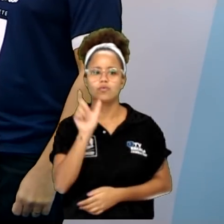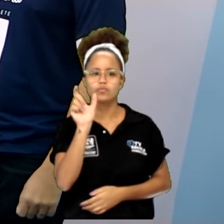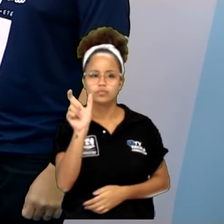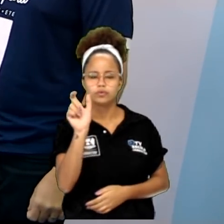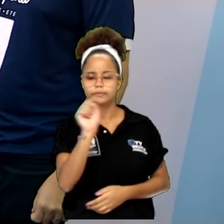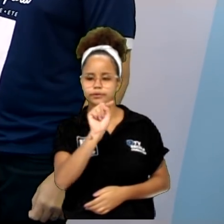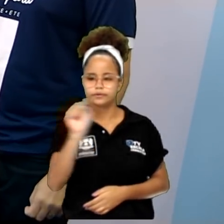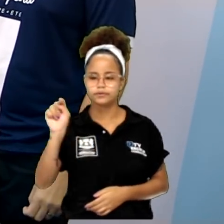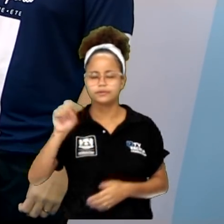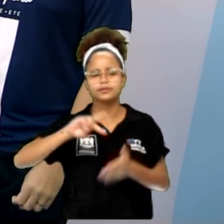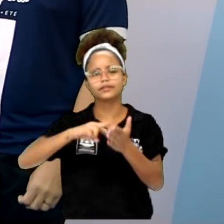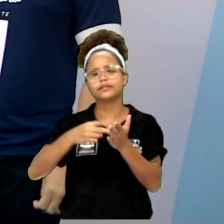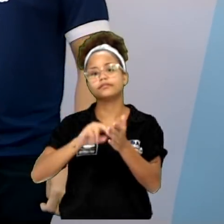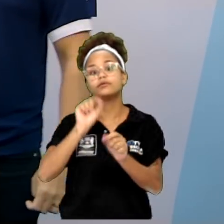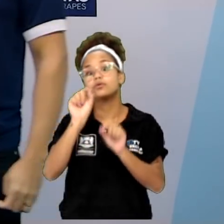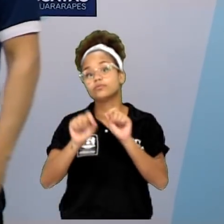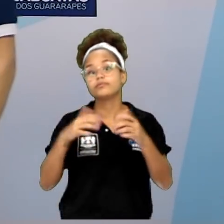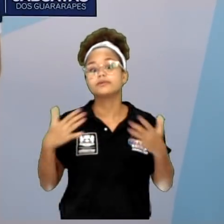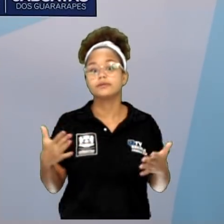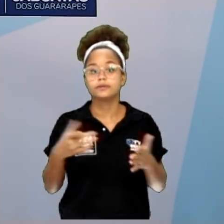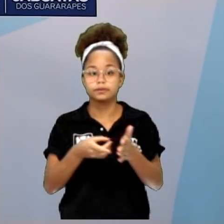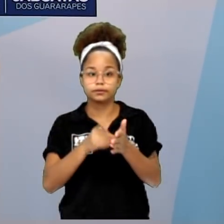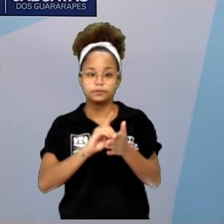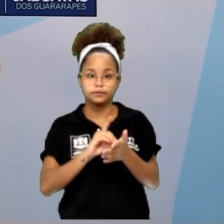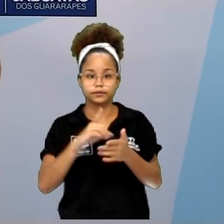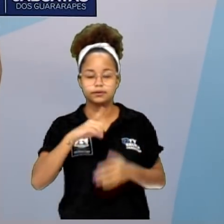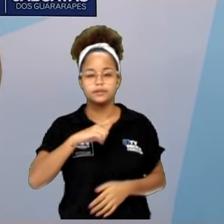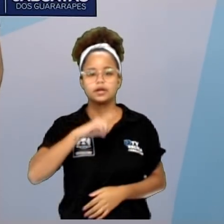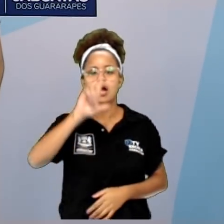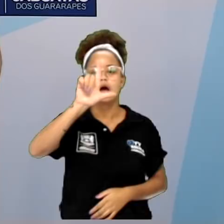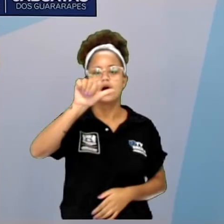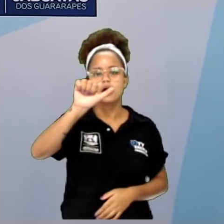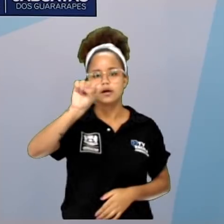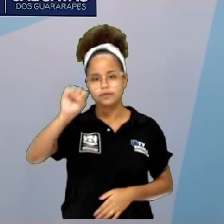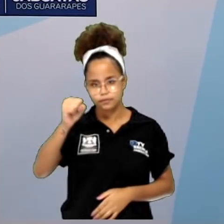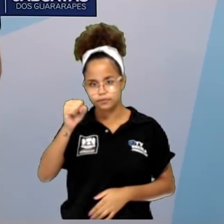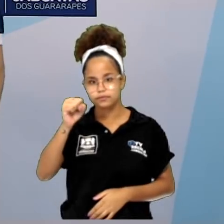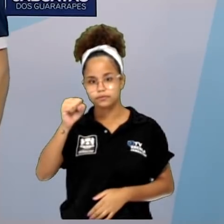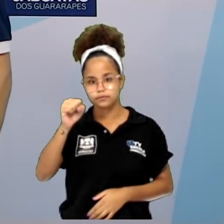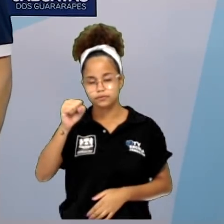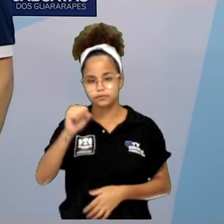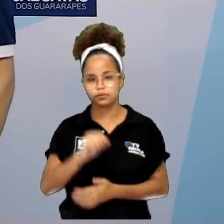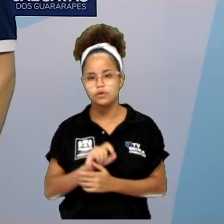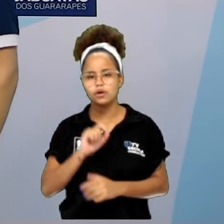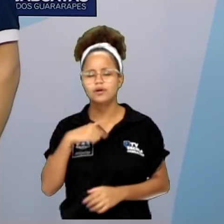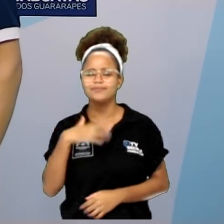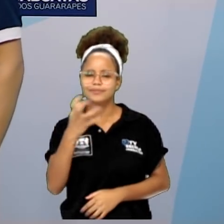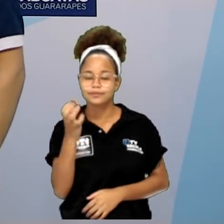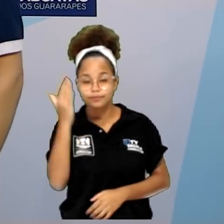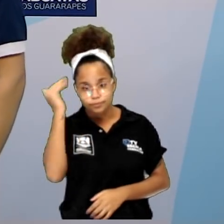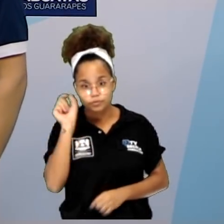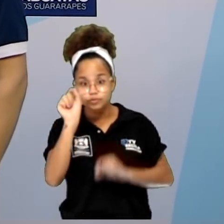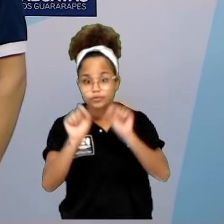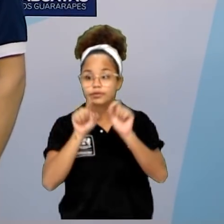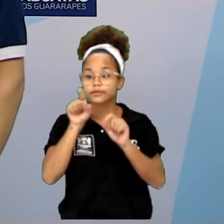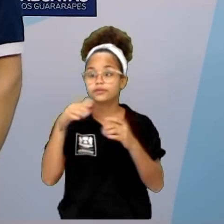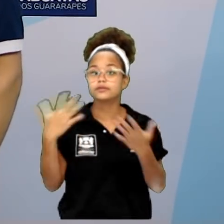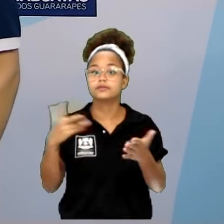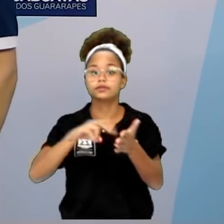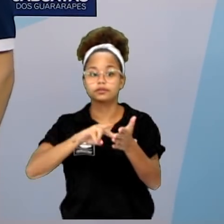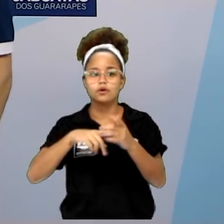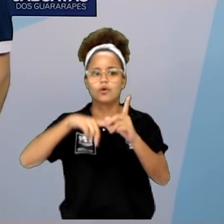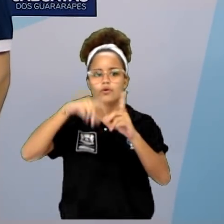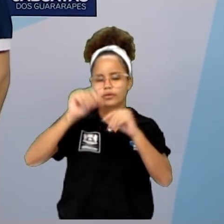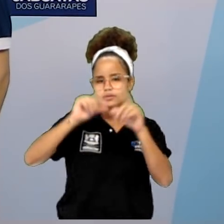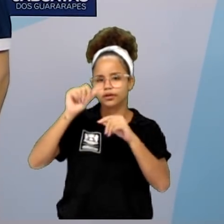retoma o seguinte termo citado anteriormente. Então eu tenho o las aqui, né? Sublinhado em negrito. E eu quero saber se esse las está retomando